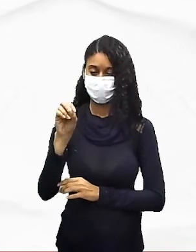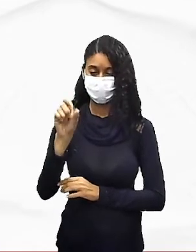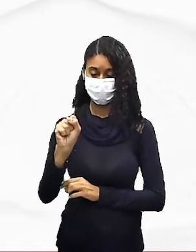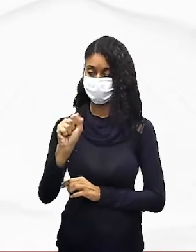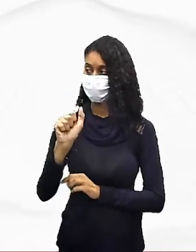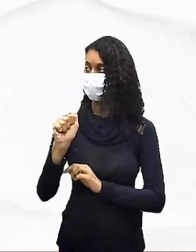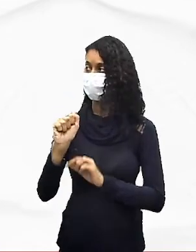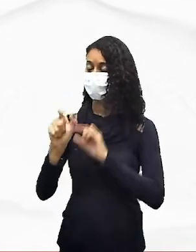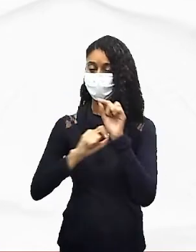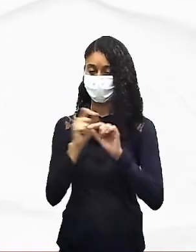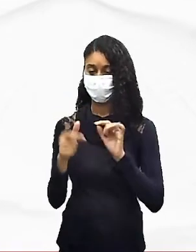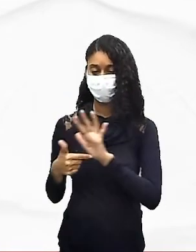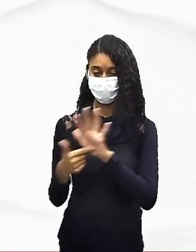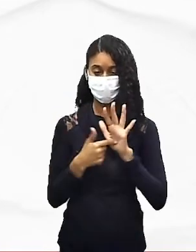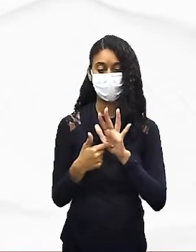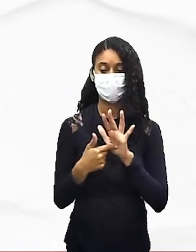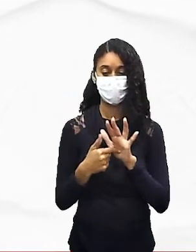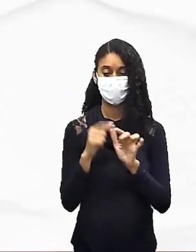da